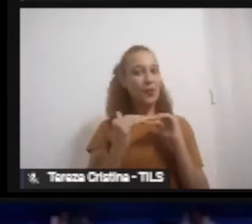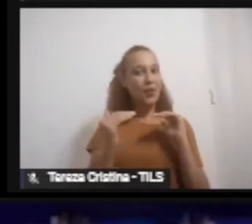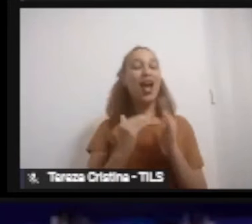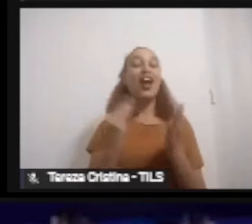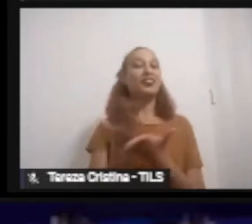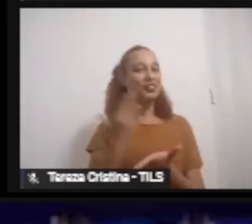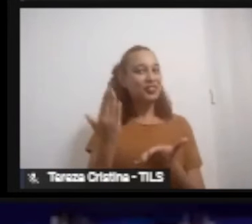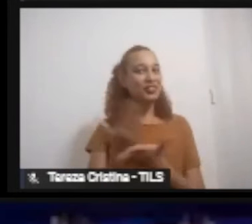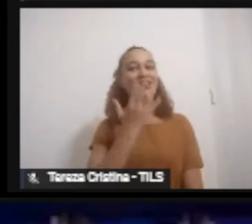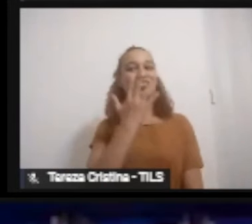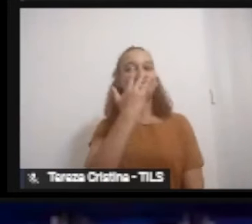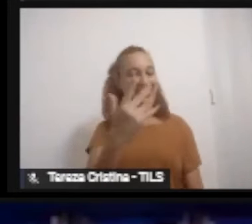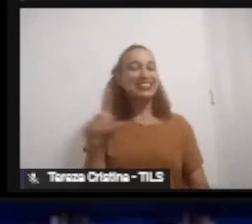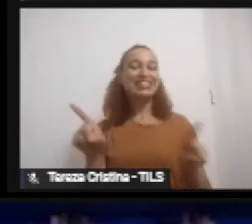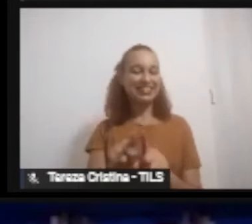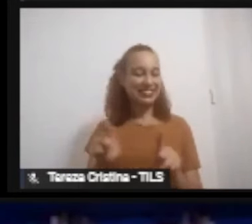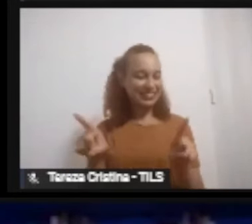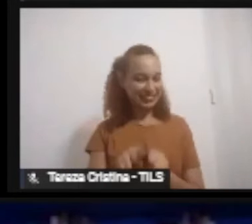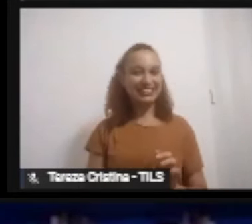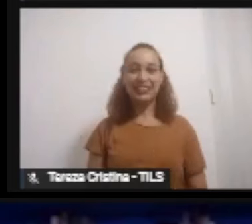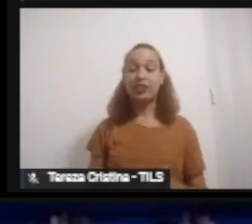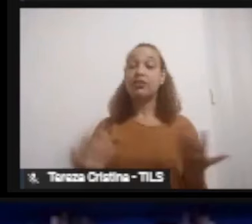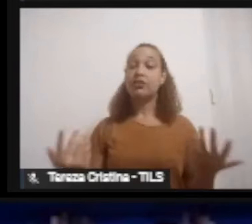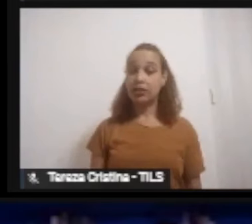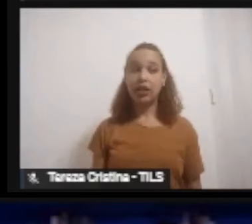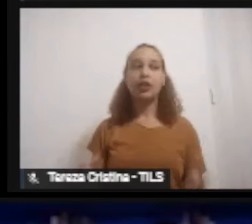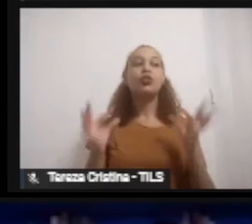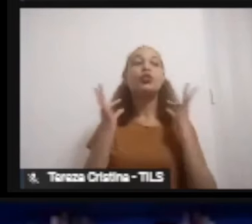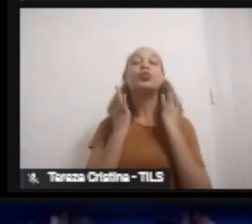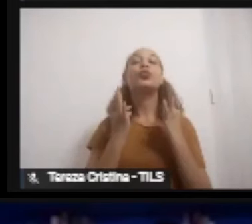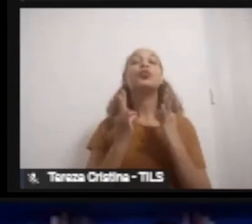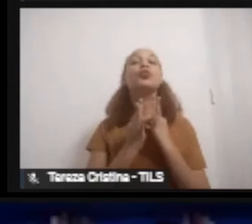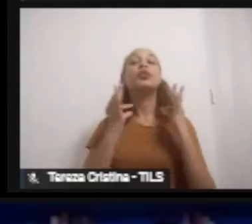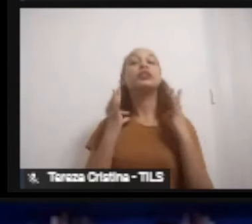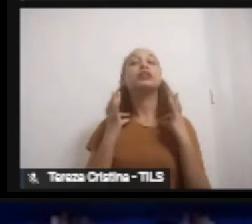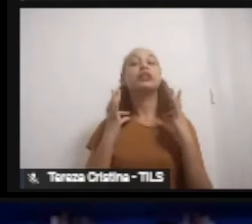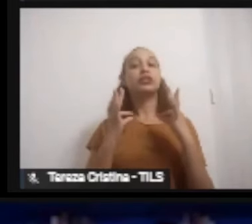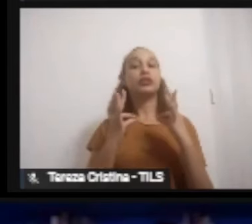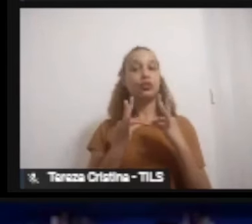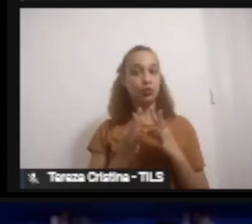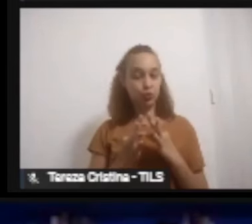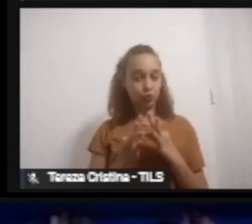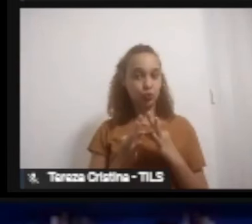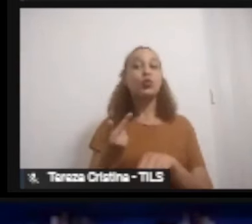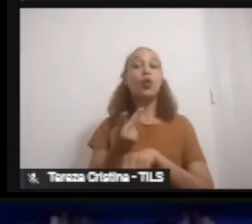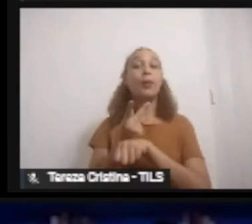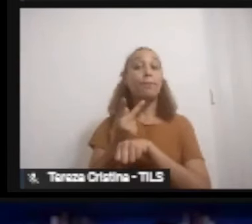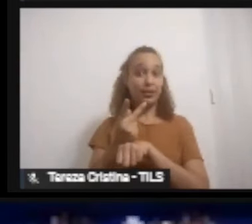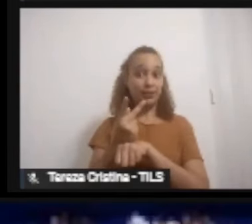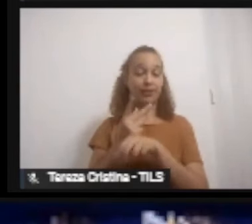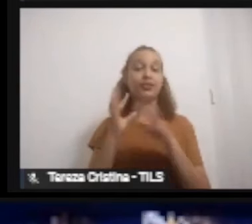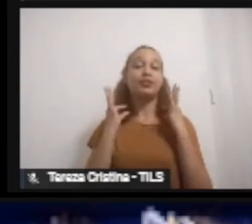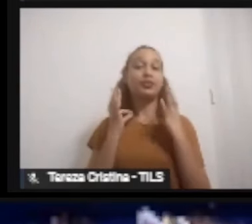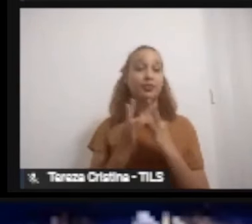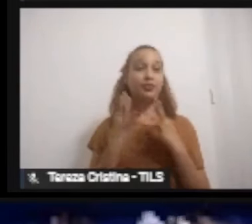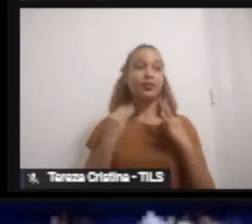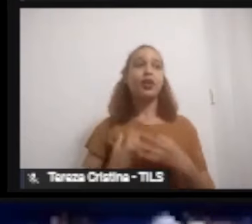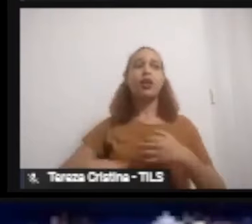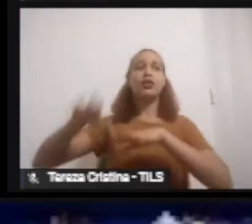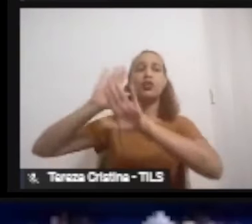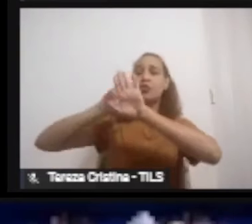colorido. É, eu estou usando duas correntinhas no pescoço, que são prateadas. É, e o meu fundo é um